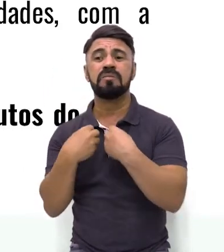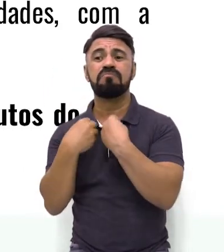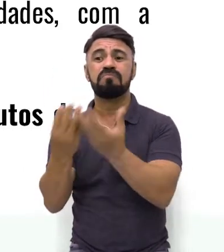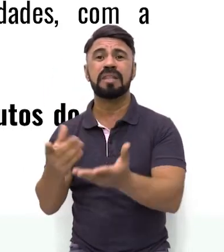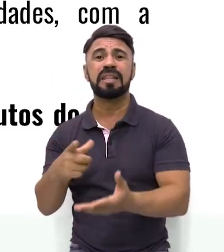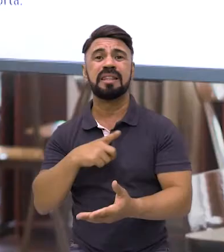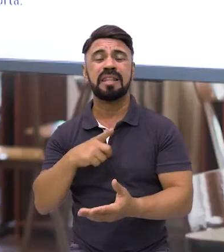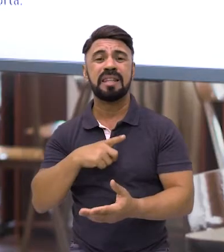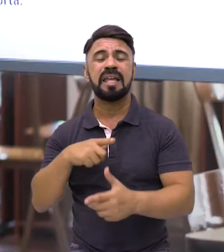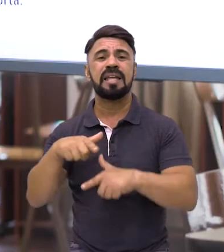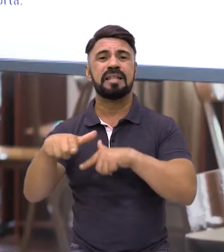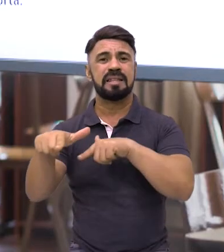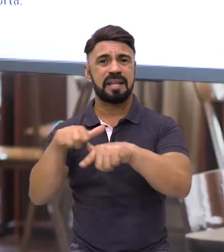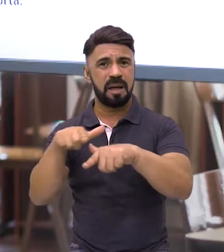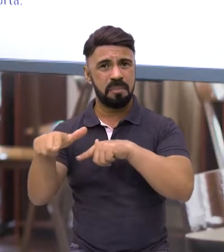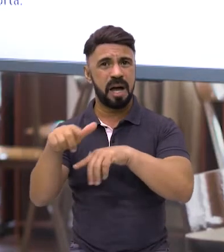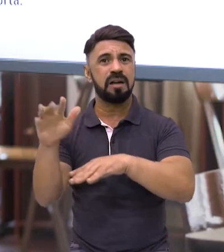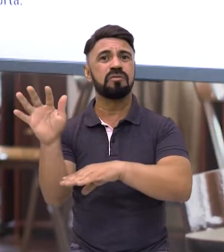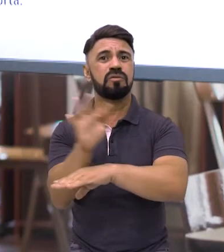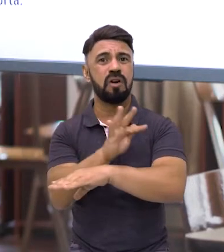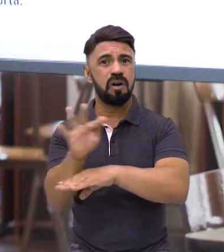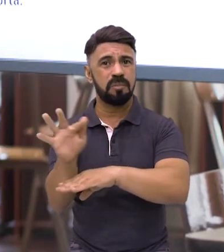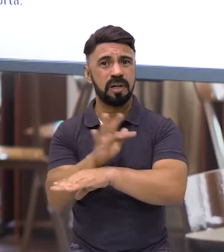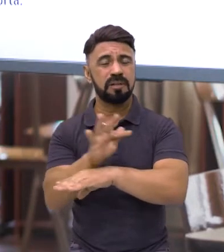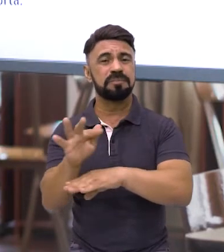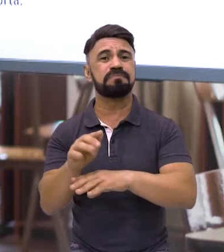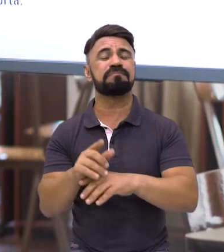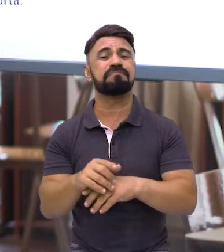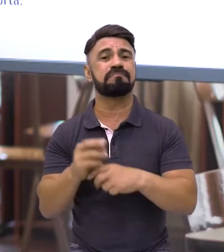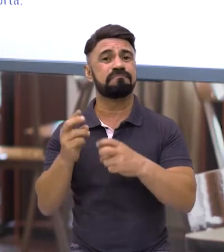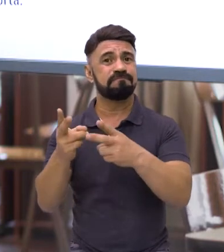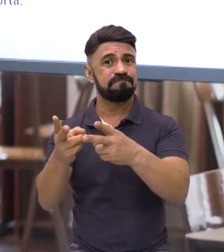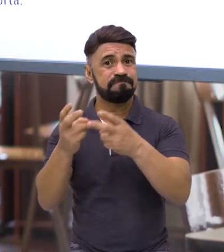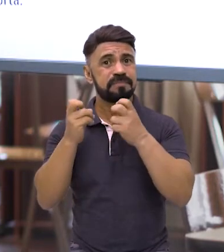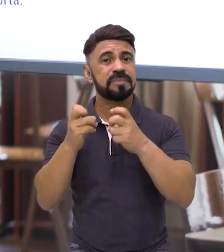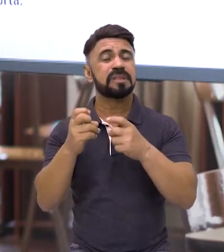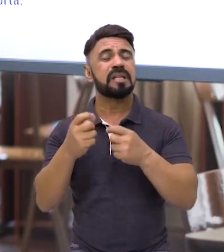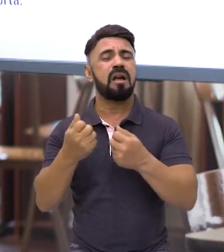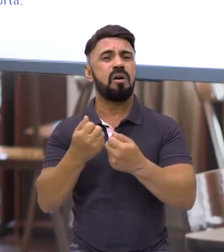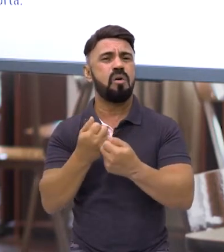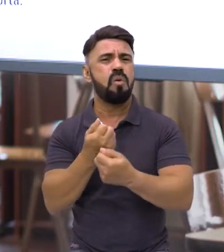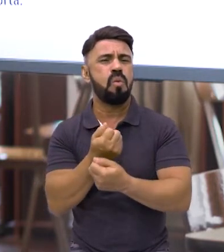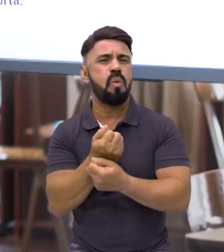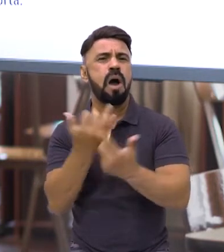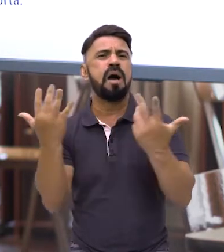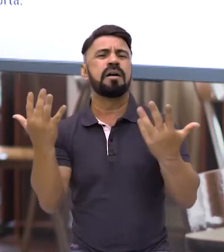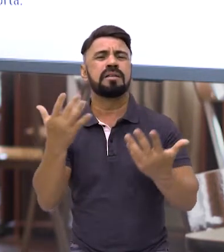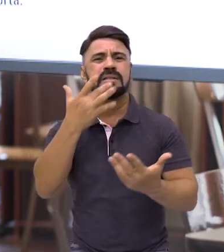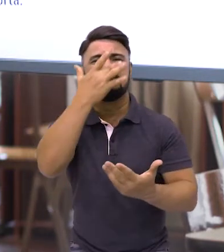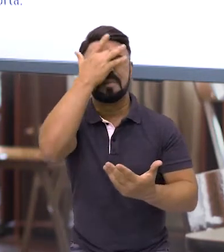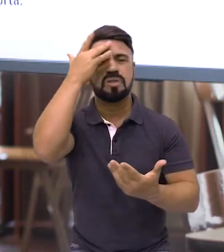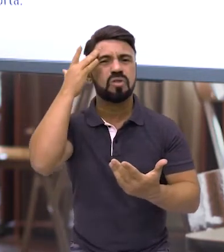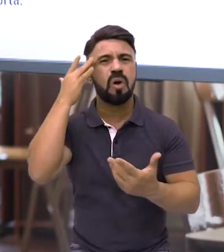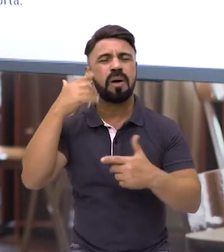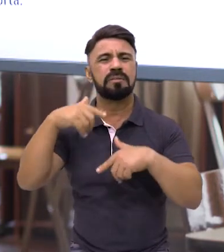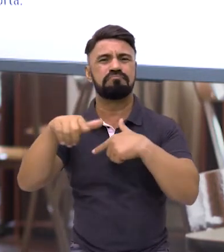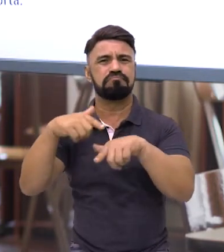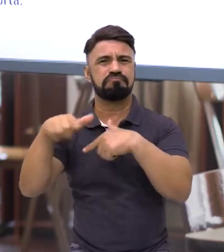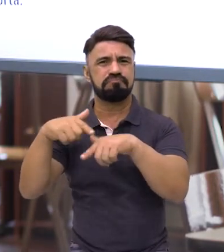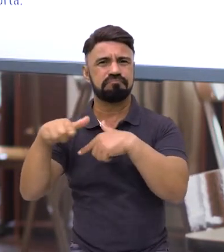trabalho formal, e aí você observa também a grande quantidade de trabalhos informais